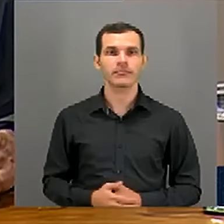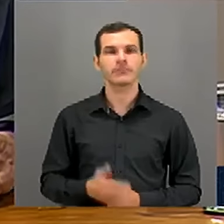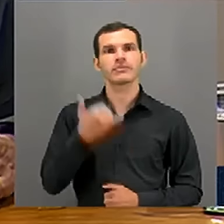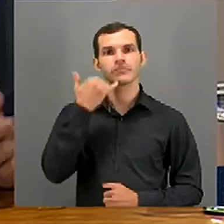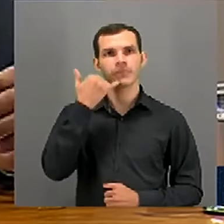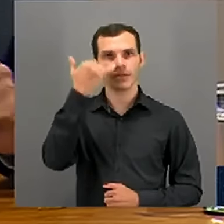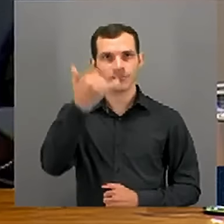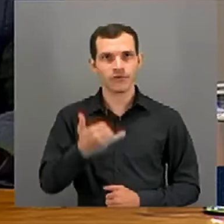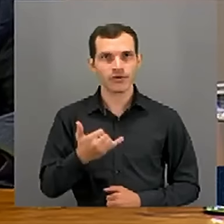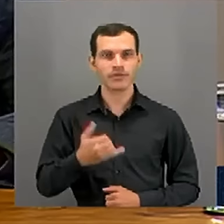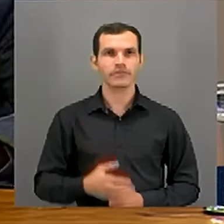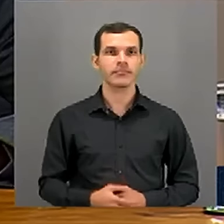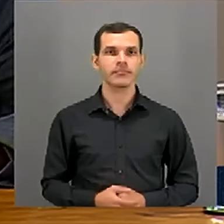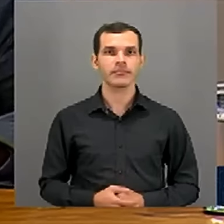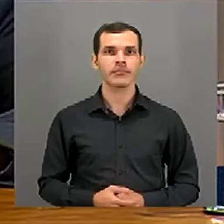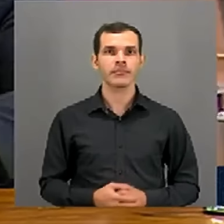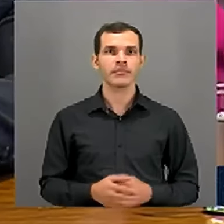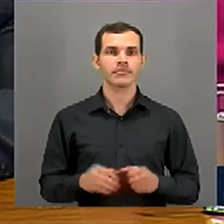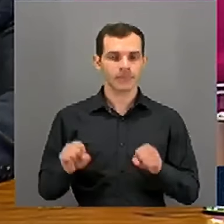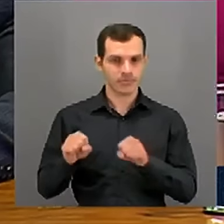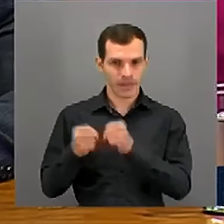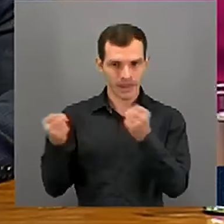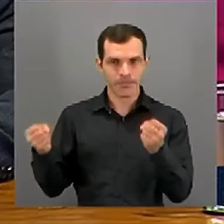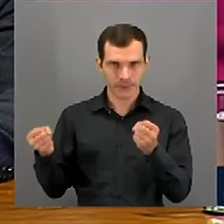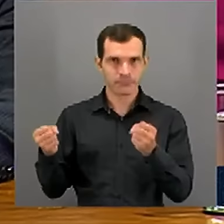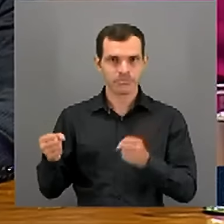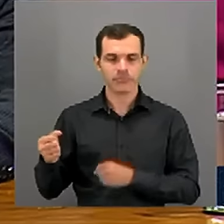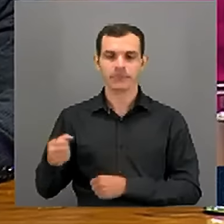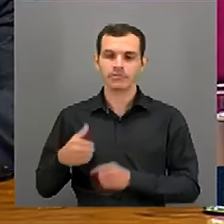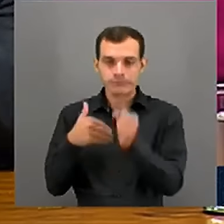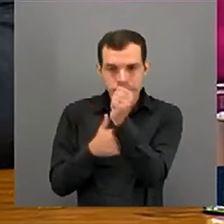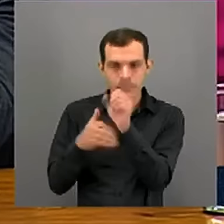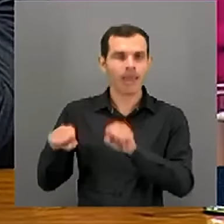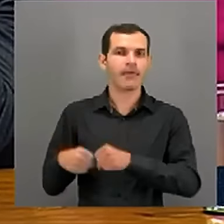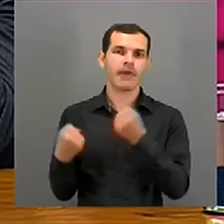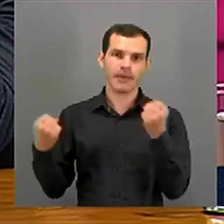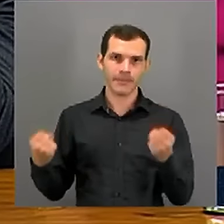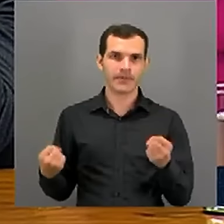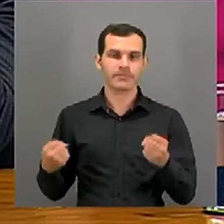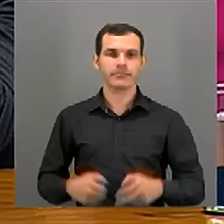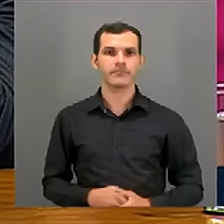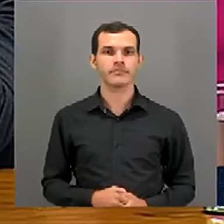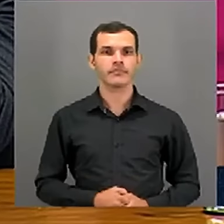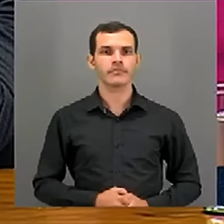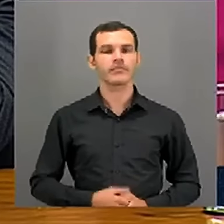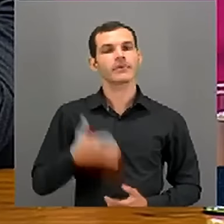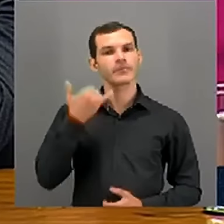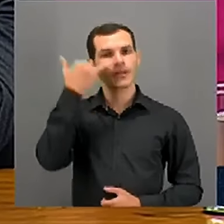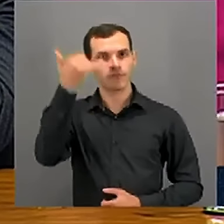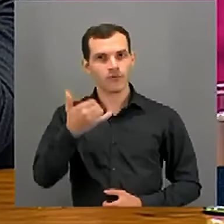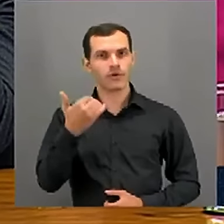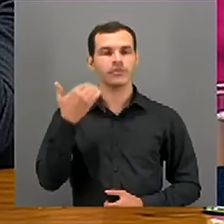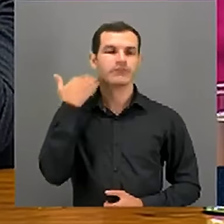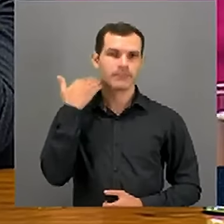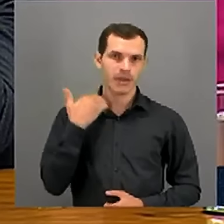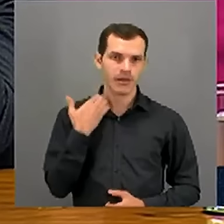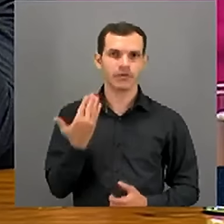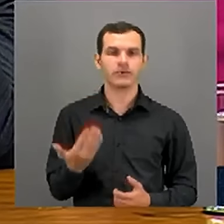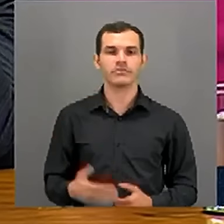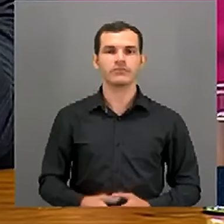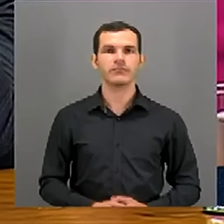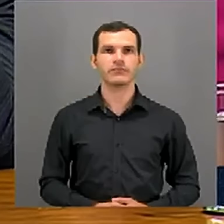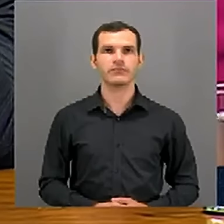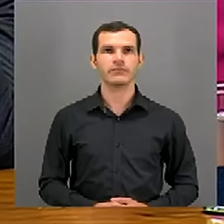telefônico, a quebra de sigilo, a quebra de sigilo bancário, telefônico,